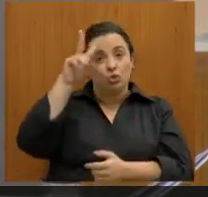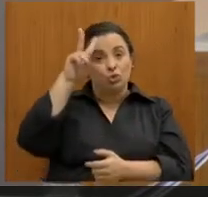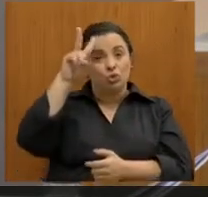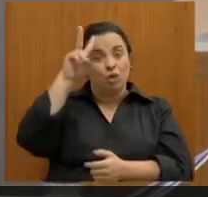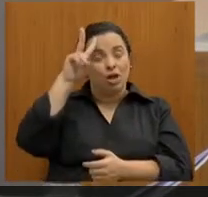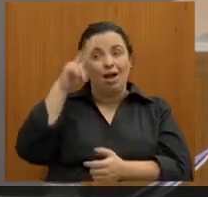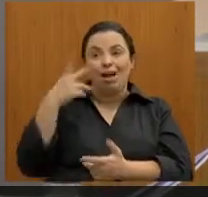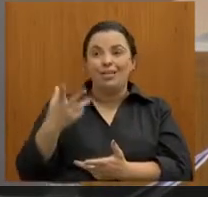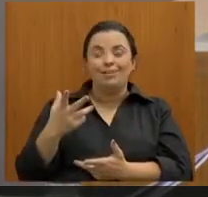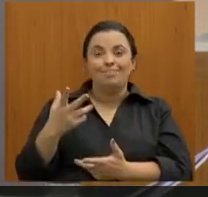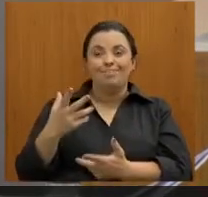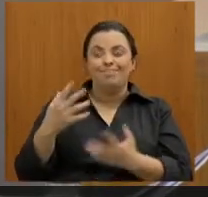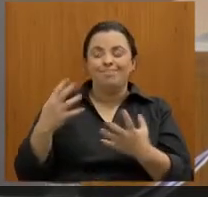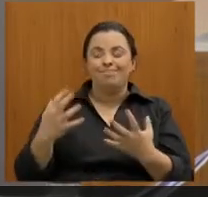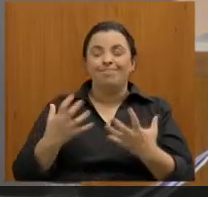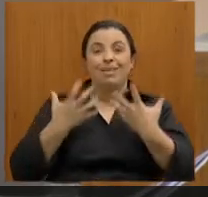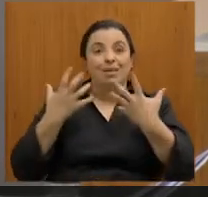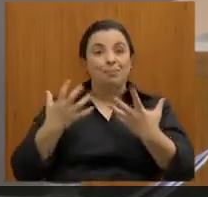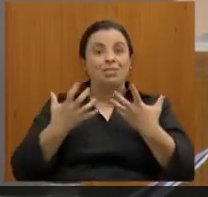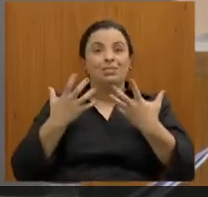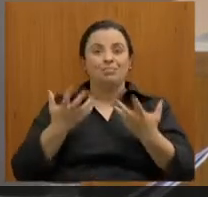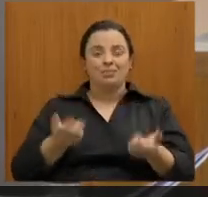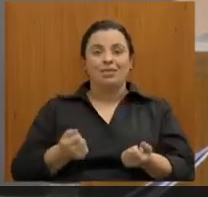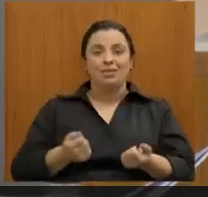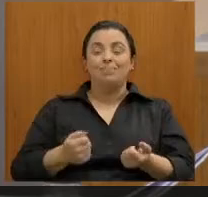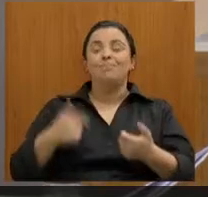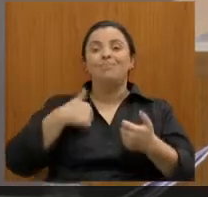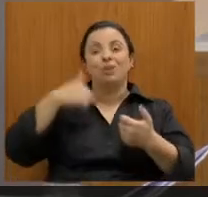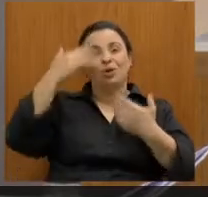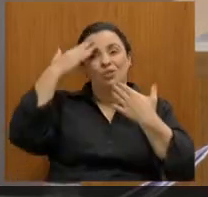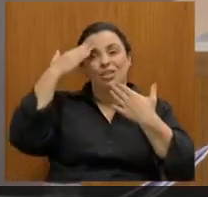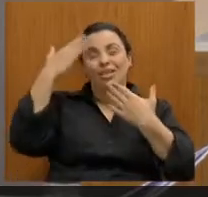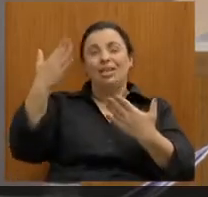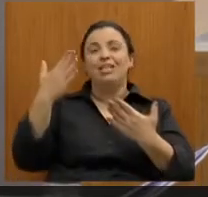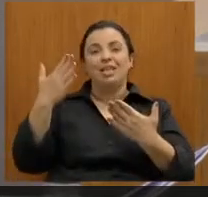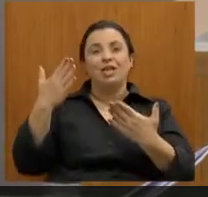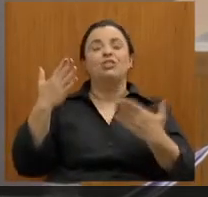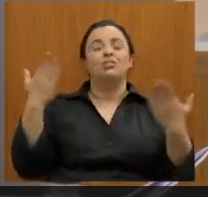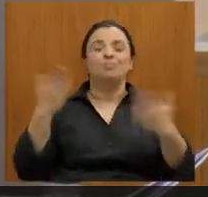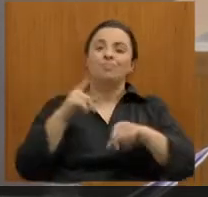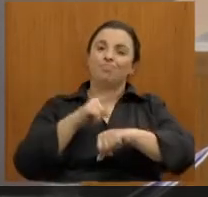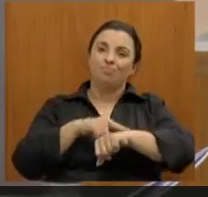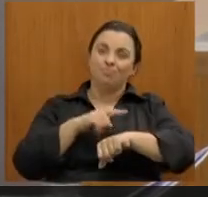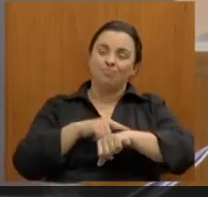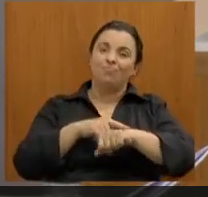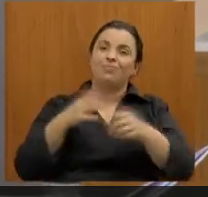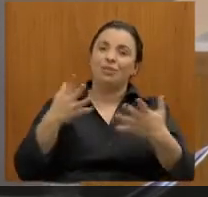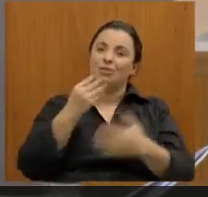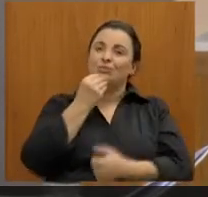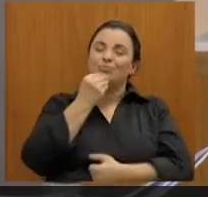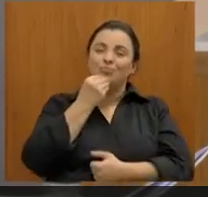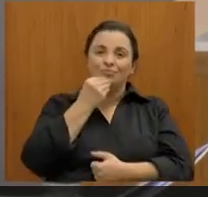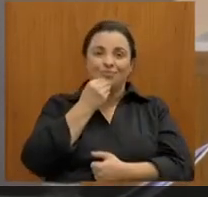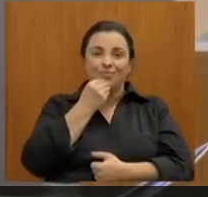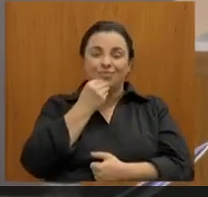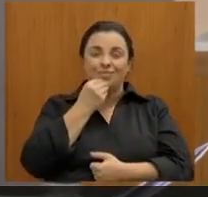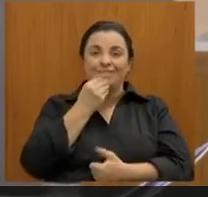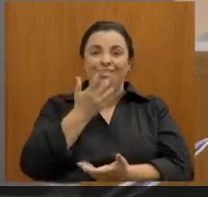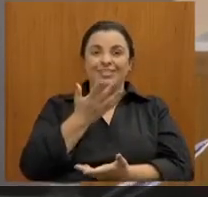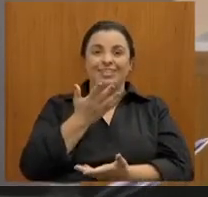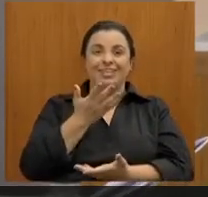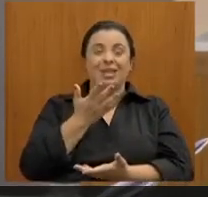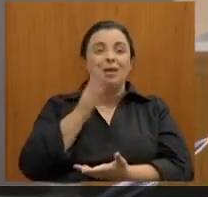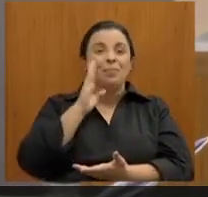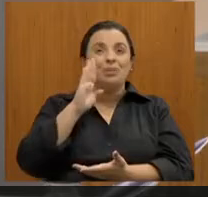é algo que inspira te agradeço imensamente por essa oportunidade principalmente de ter 15